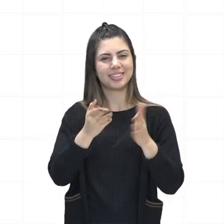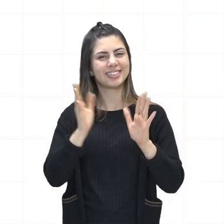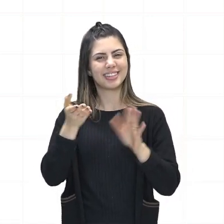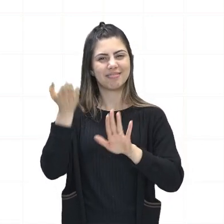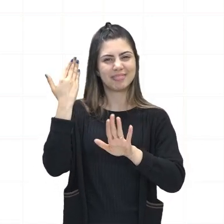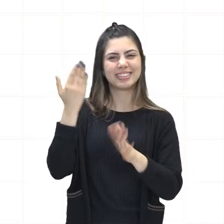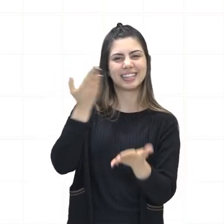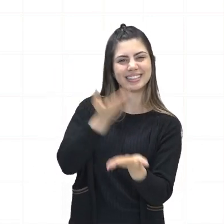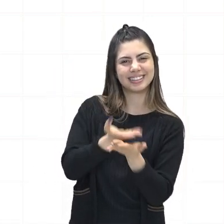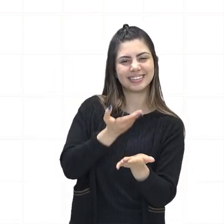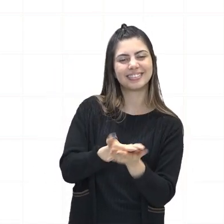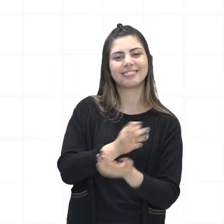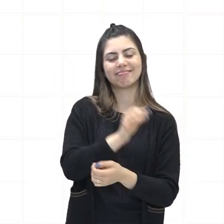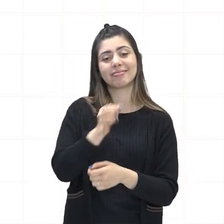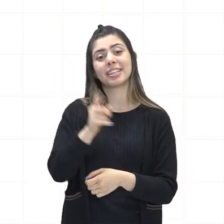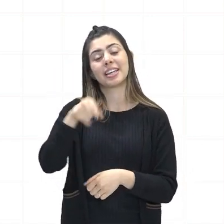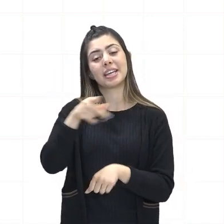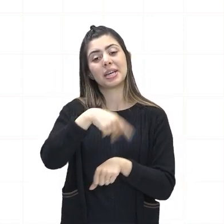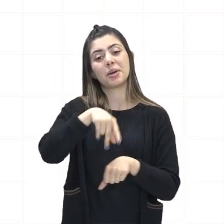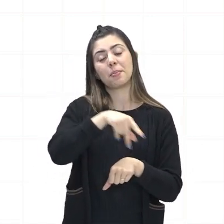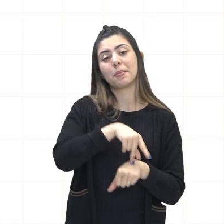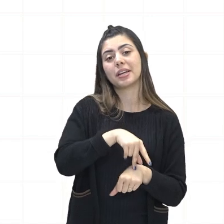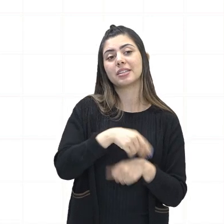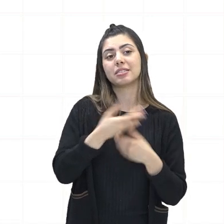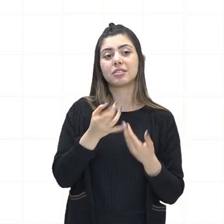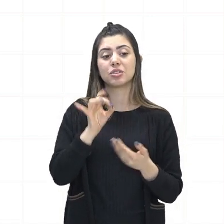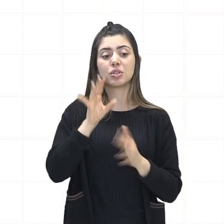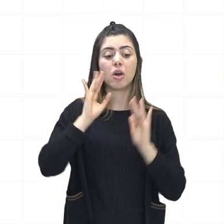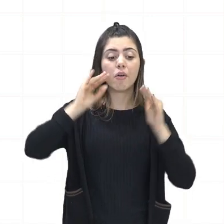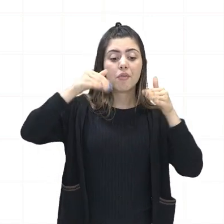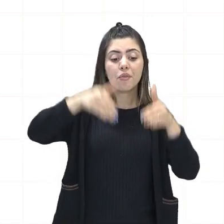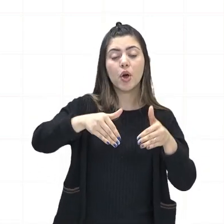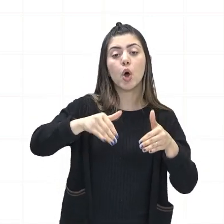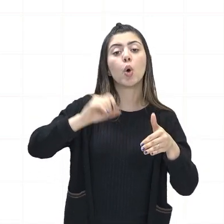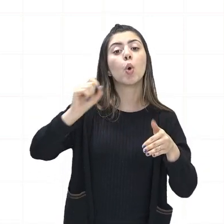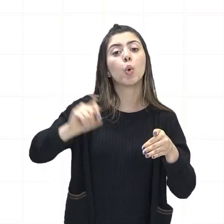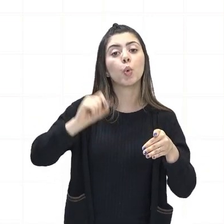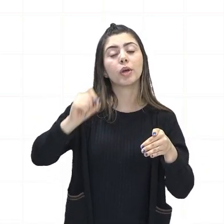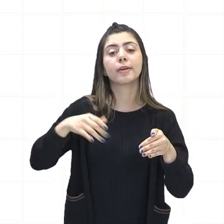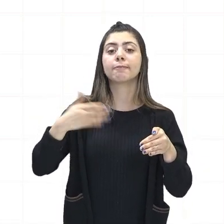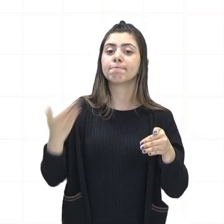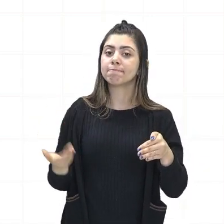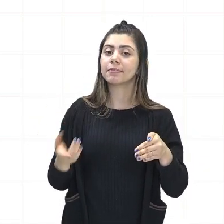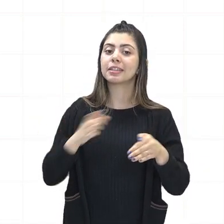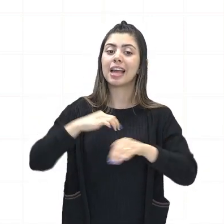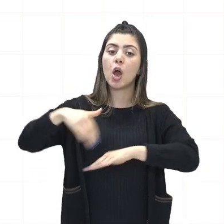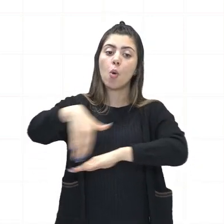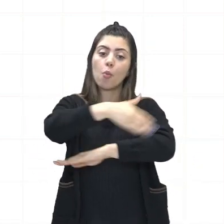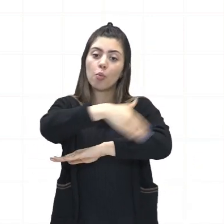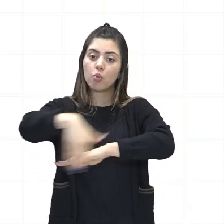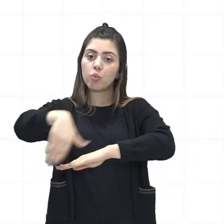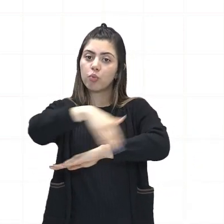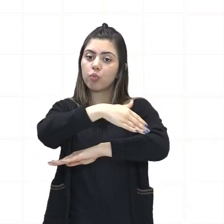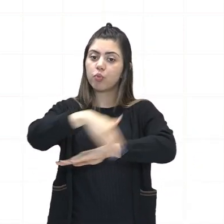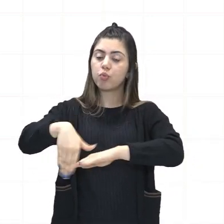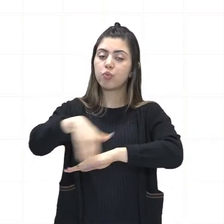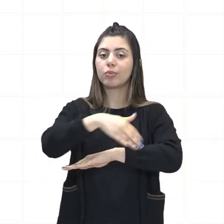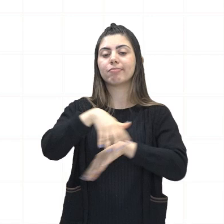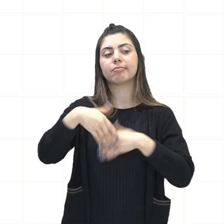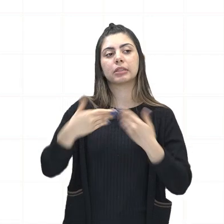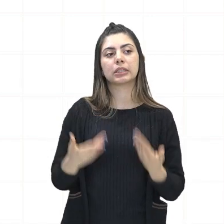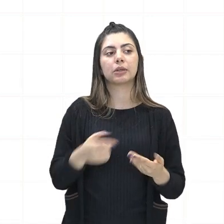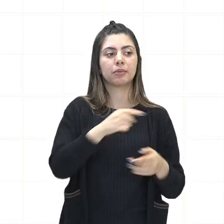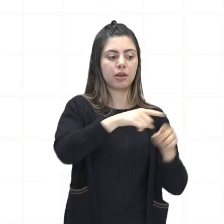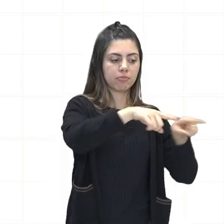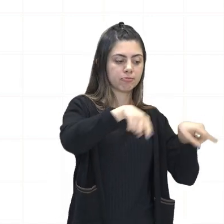sobre isso, né? Ele é um país que ainda está muito focado na questão das rodovias. Então as produções